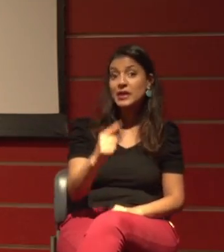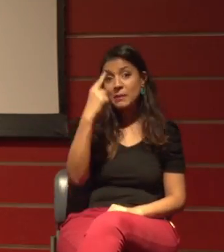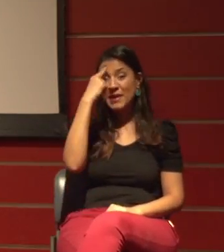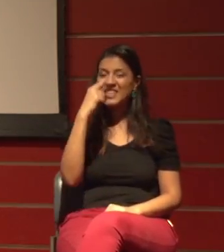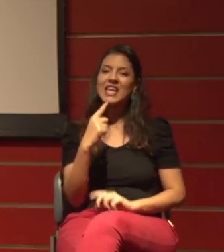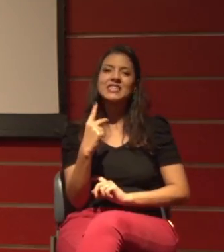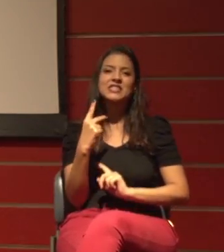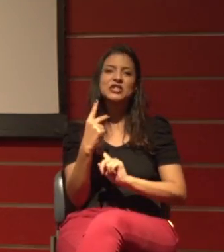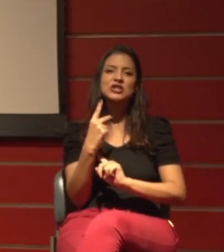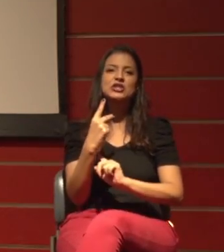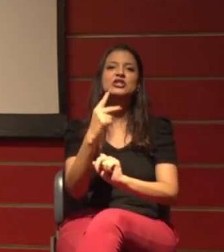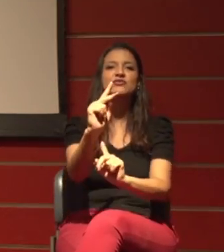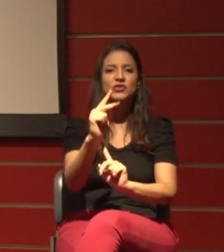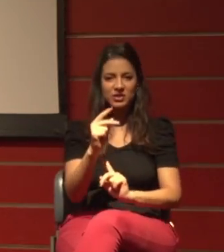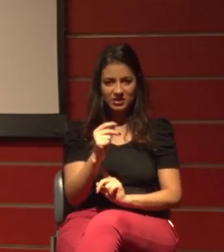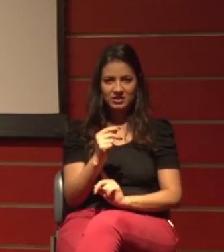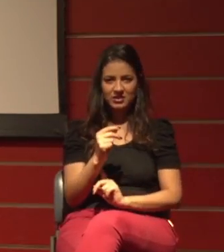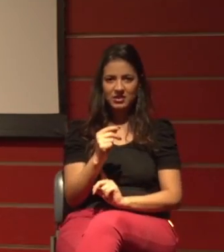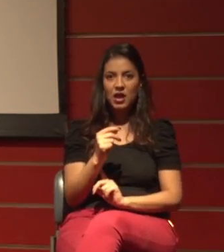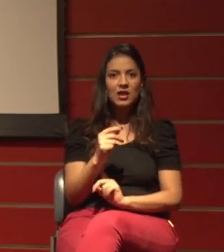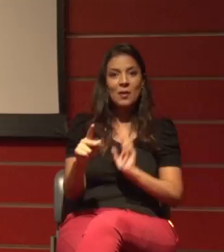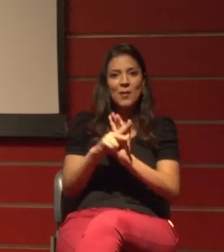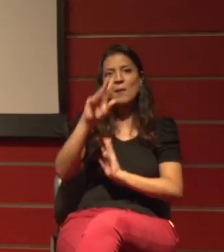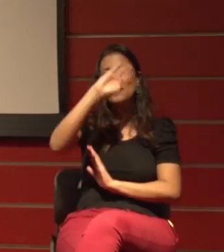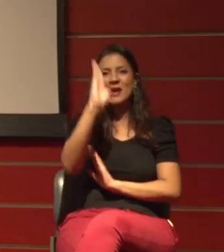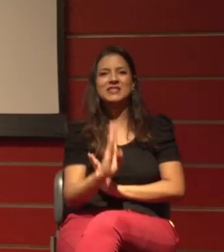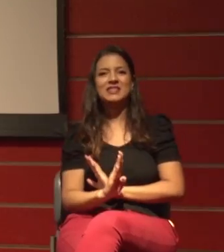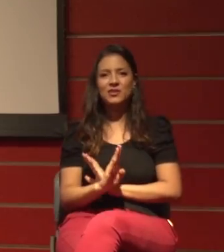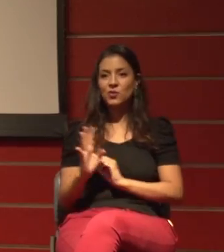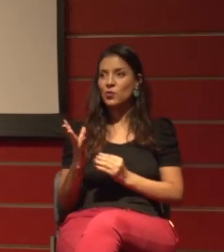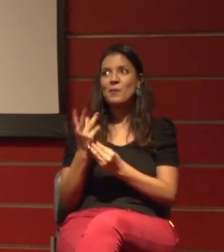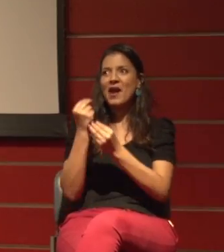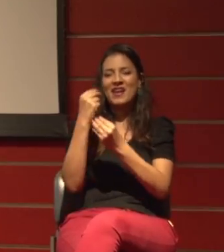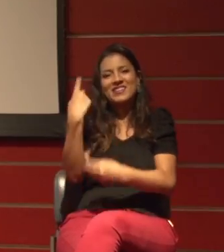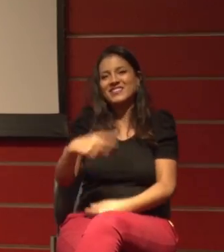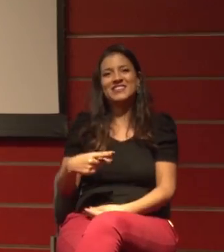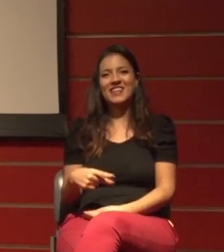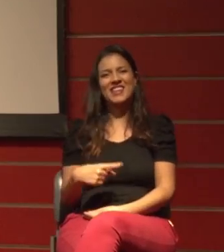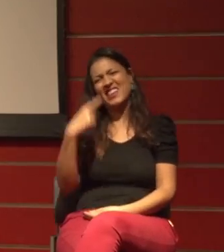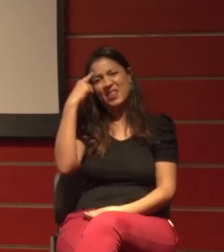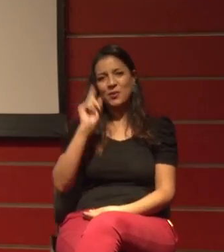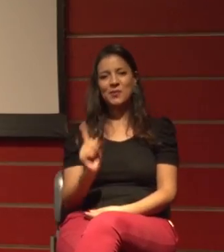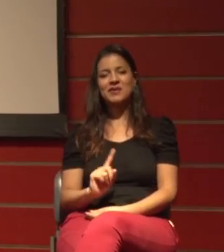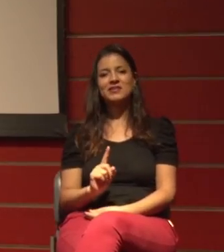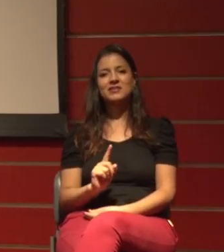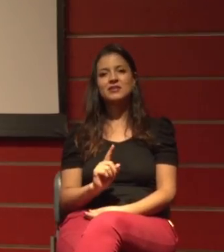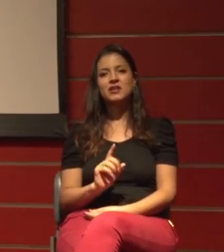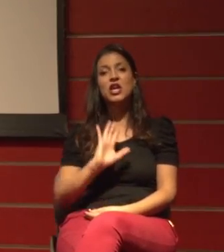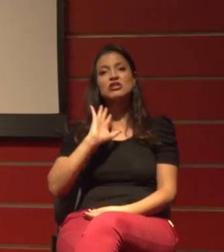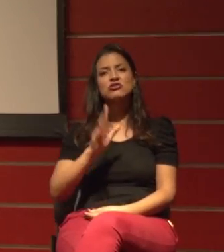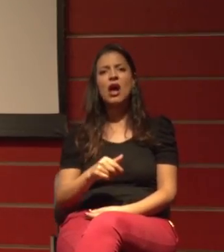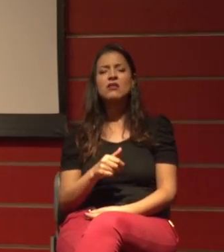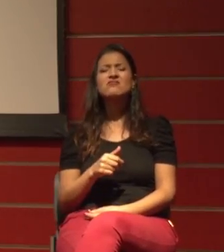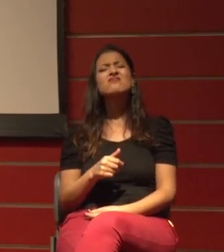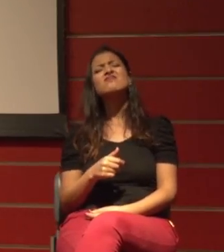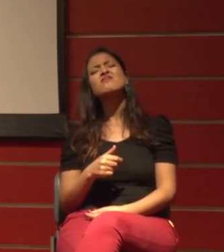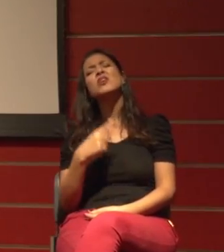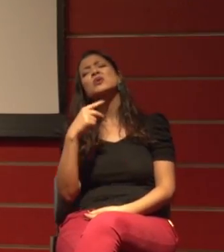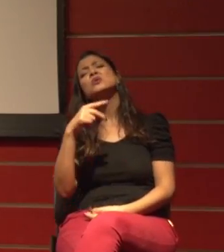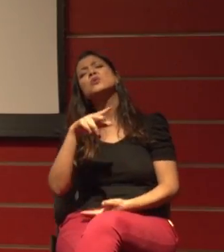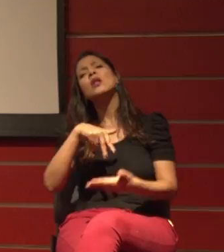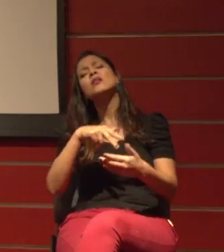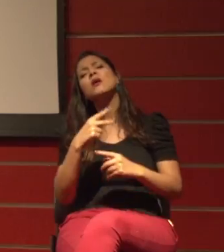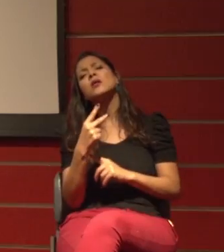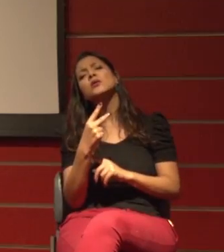vocês e não deles e não brasileira e não uma arte Nacional né já é tratada como algo com menos